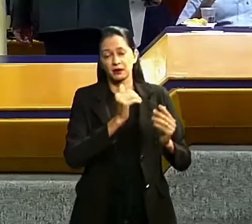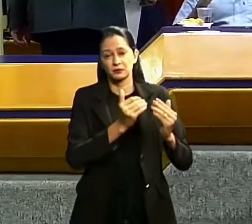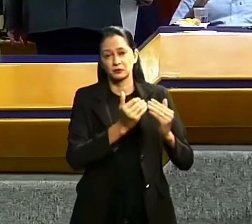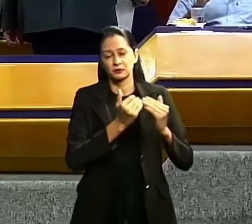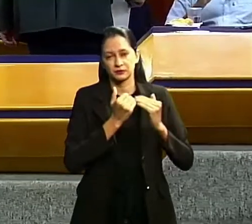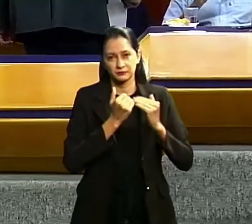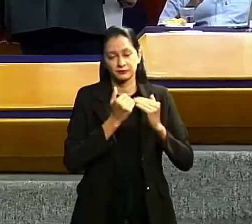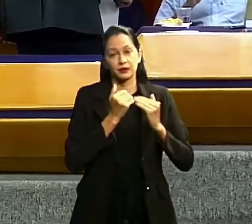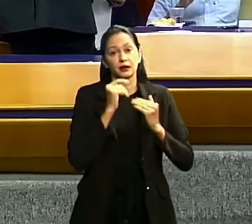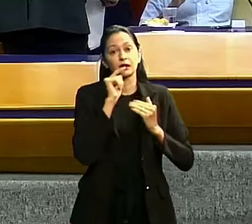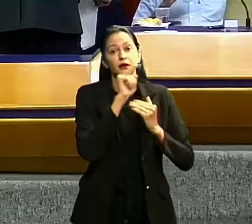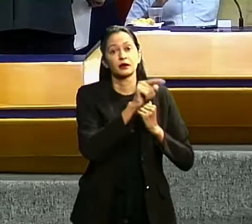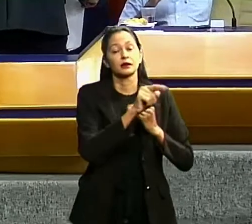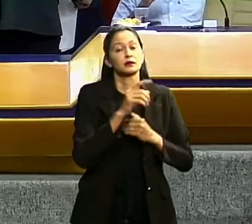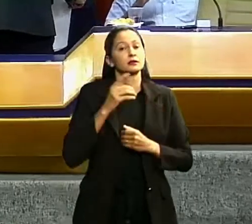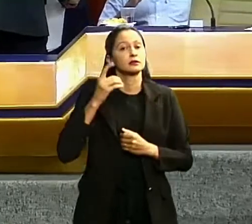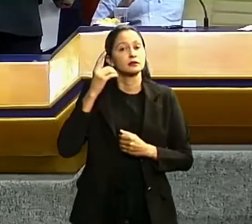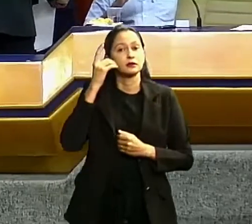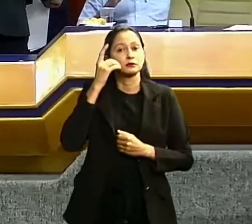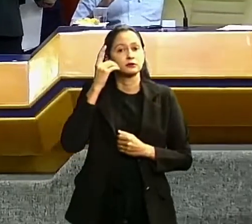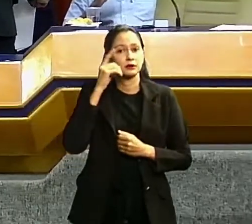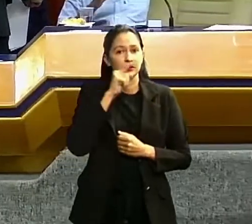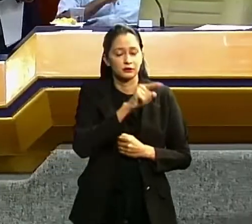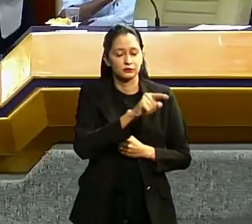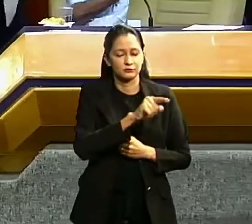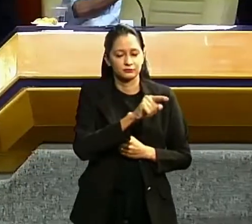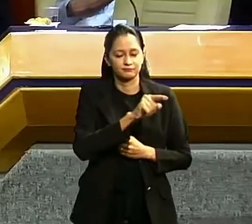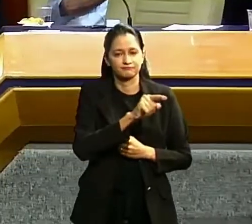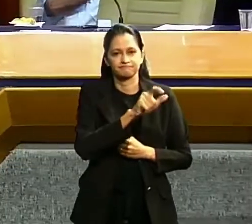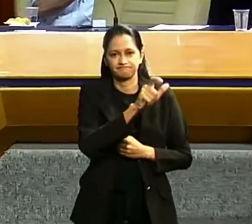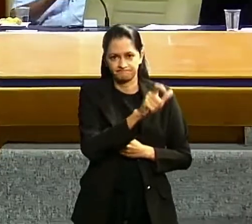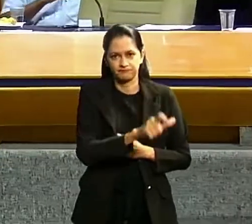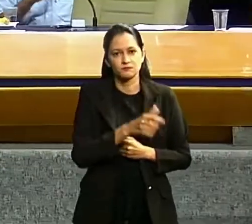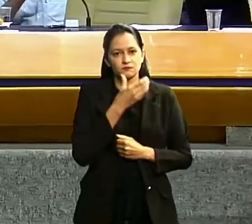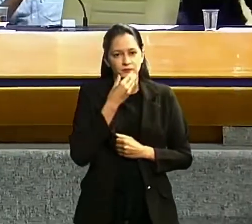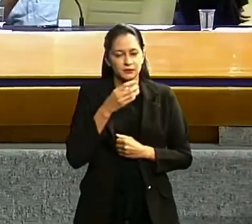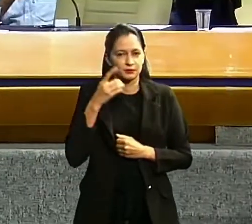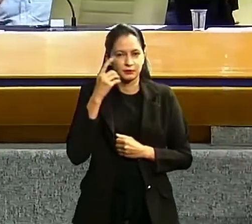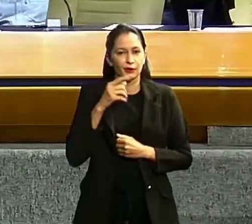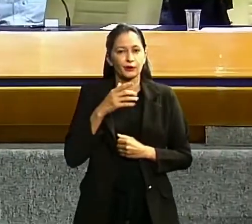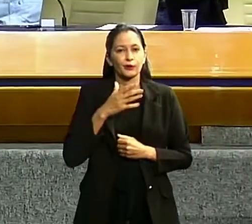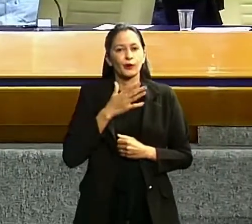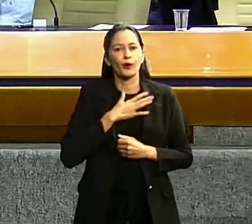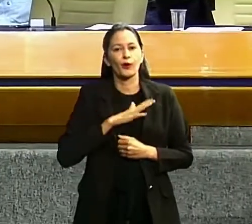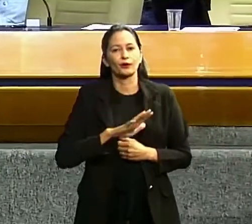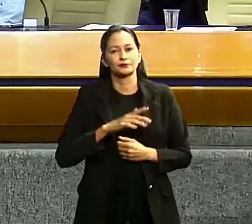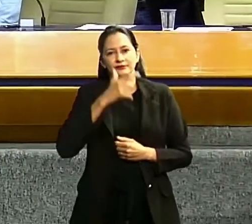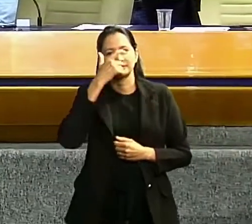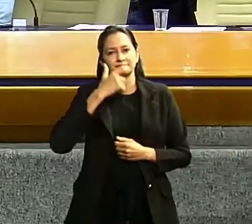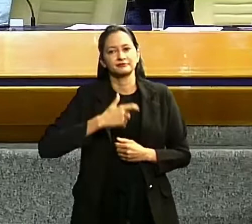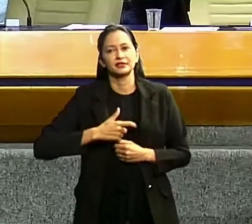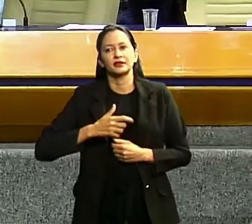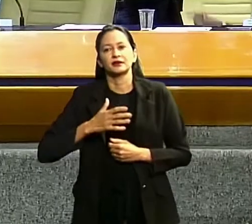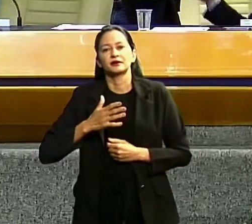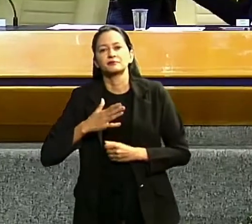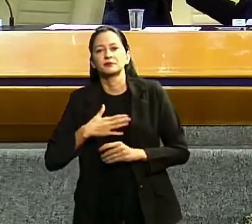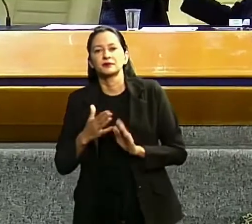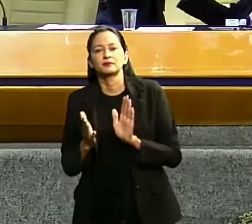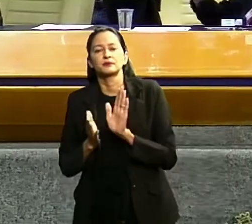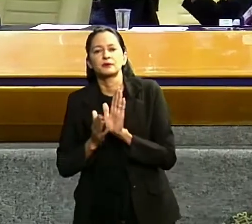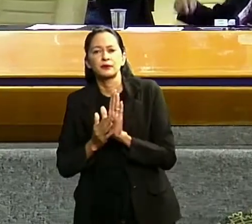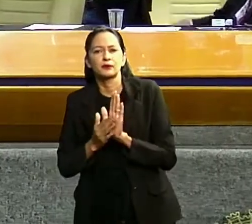né? Um deputado que, não gostando muito das minhas atitudes, embora